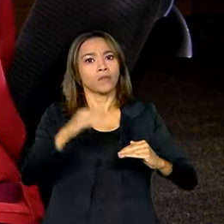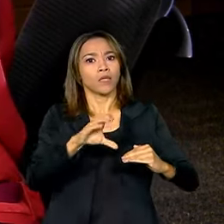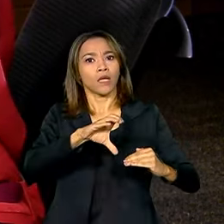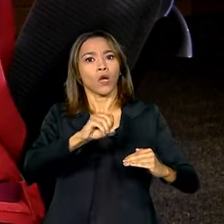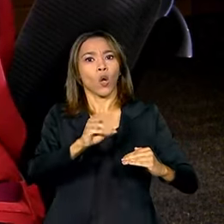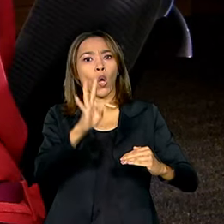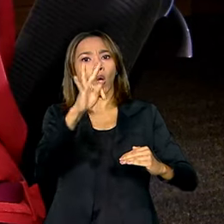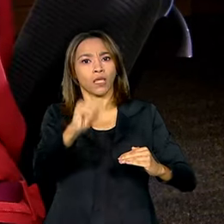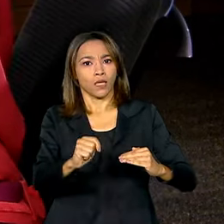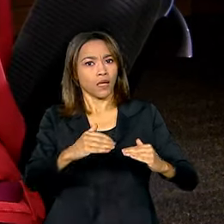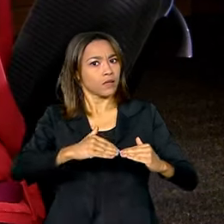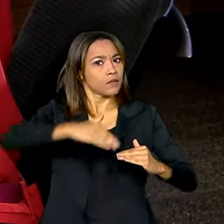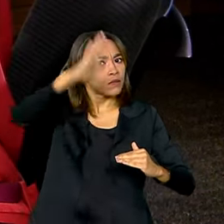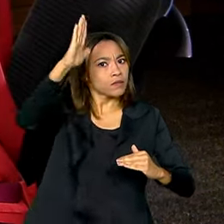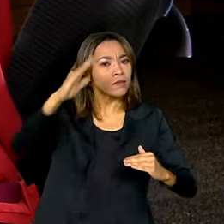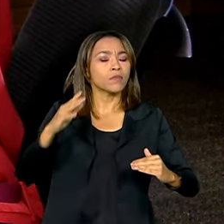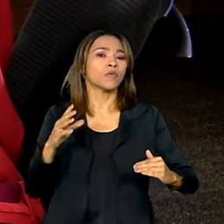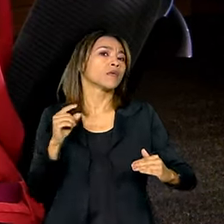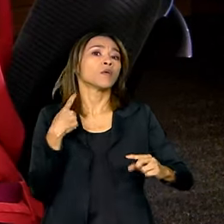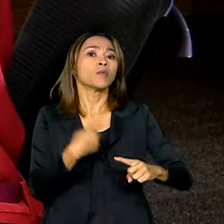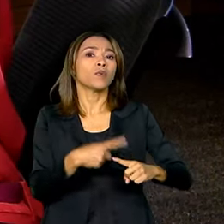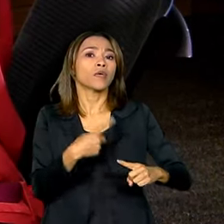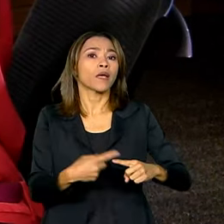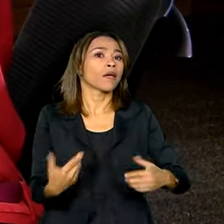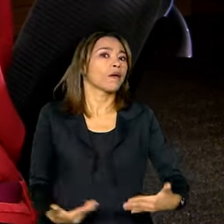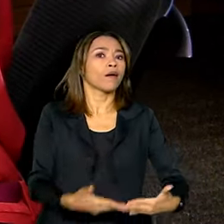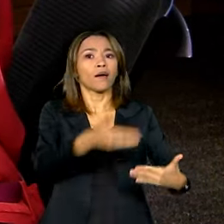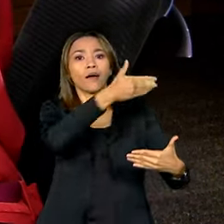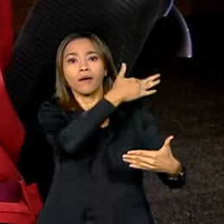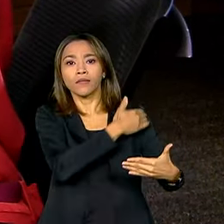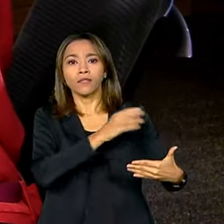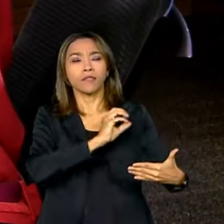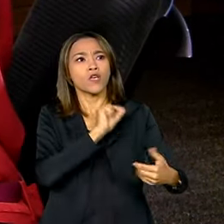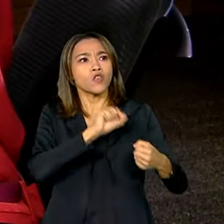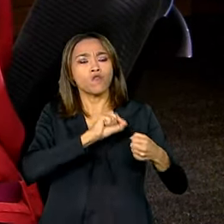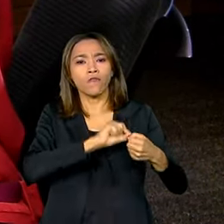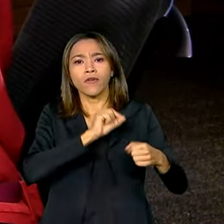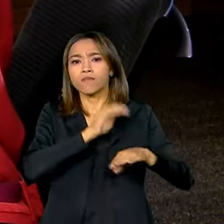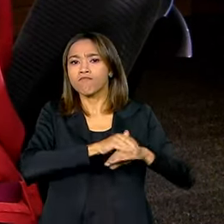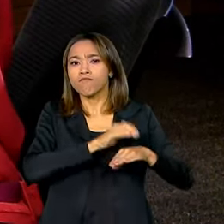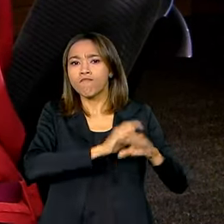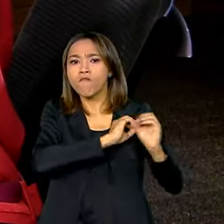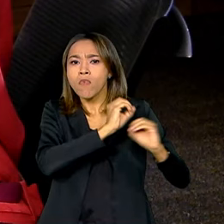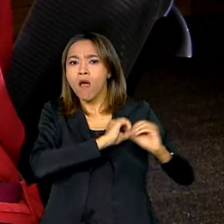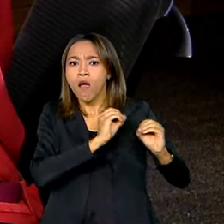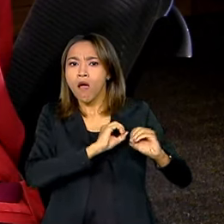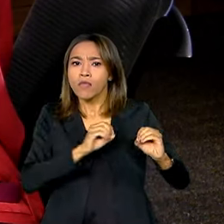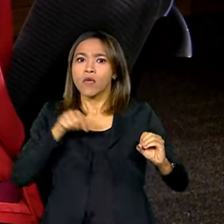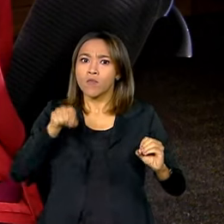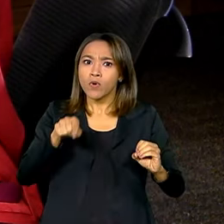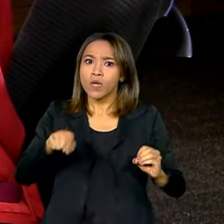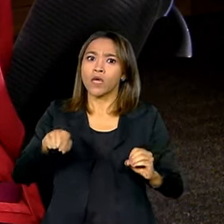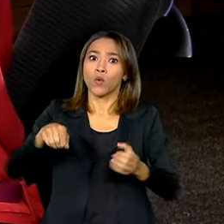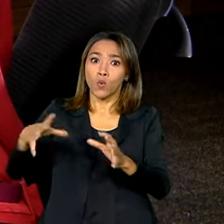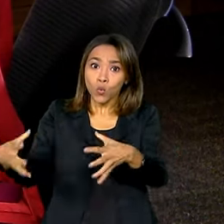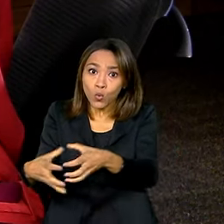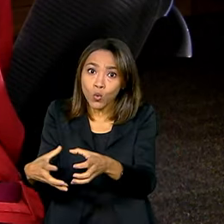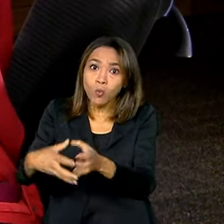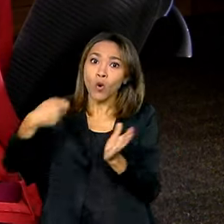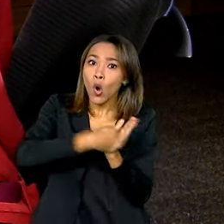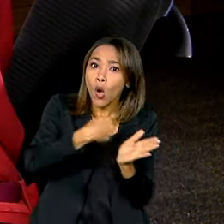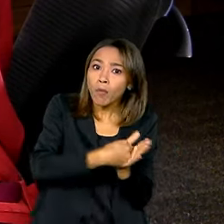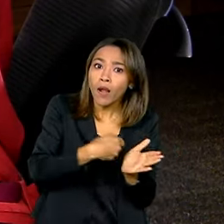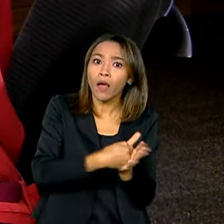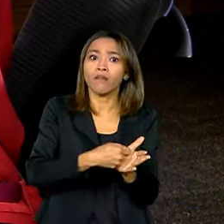além da cota permitida, e em função de não ter tomado uma série de providências que eram cobradas pelo ICAT, o Brasil corria um risco